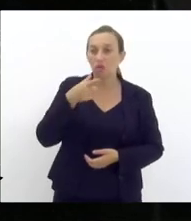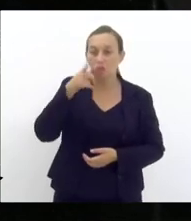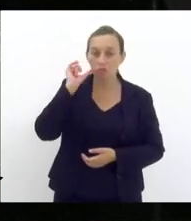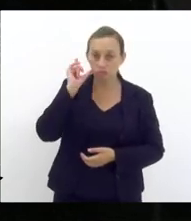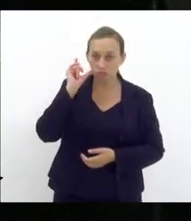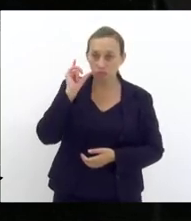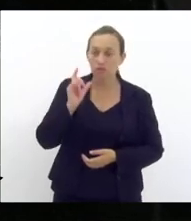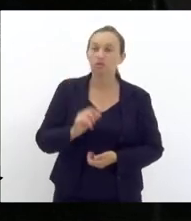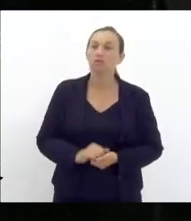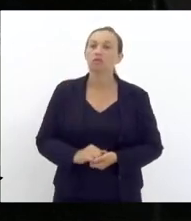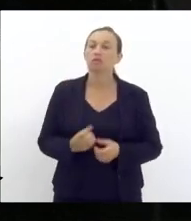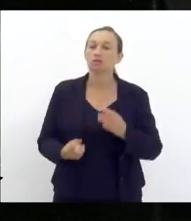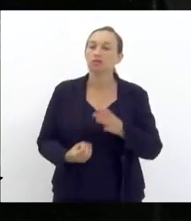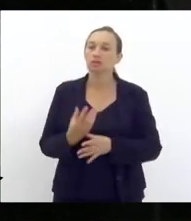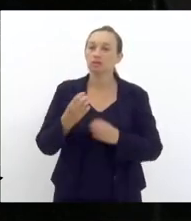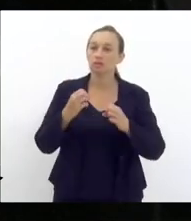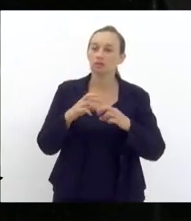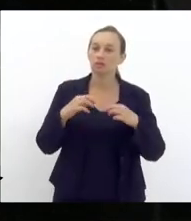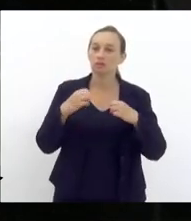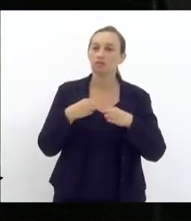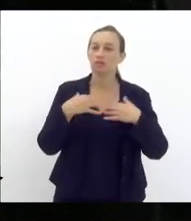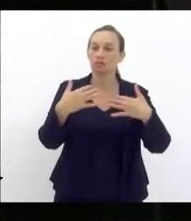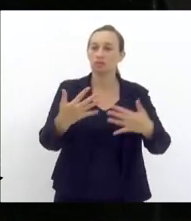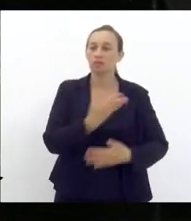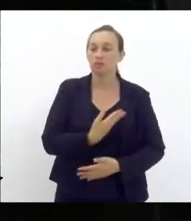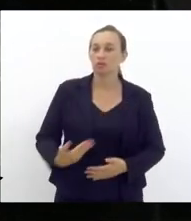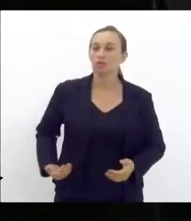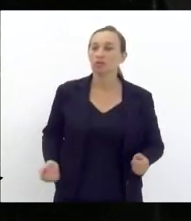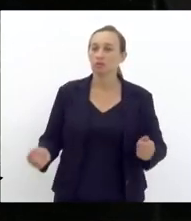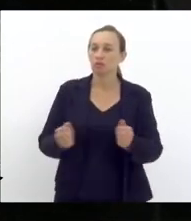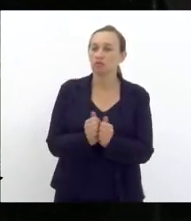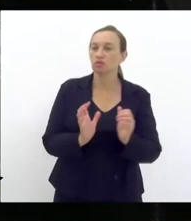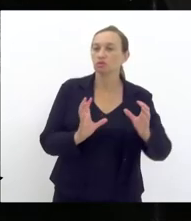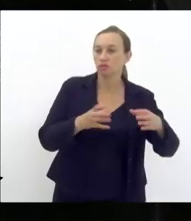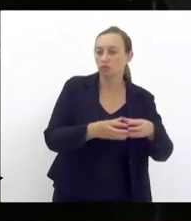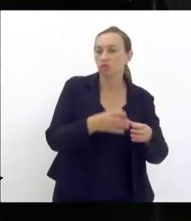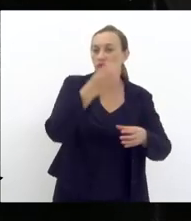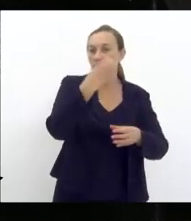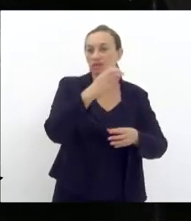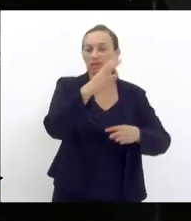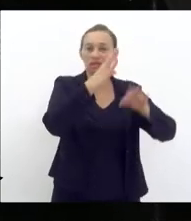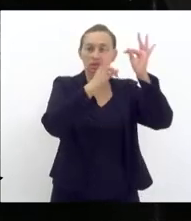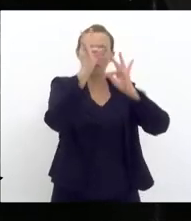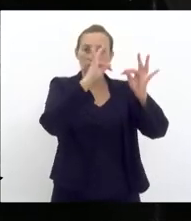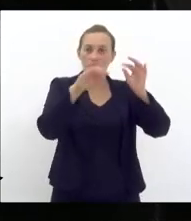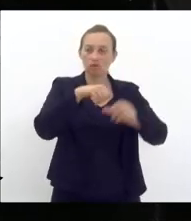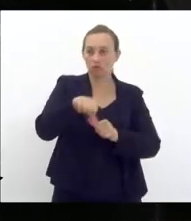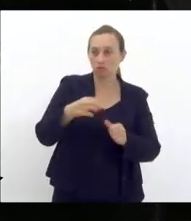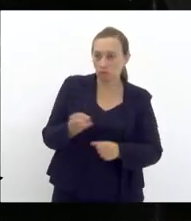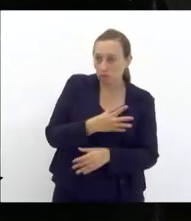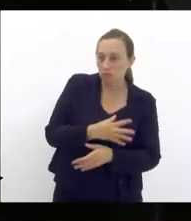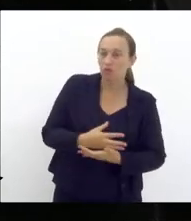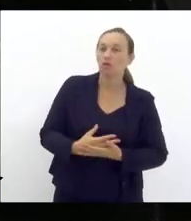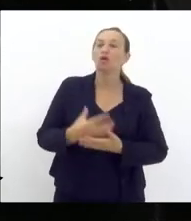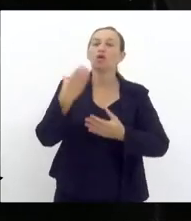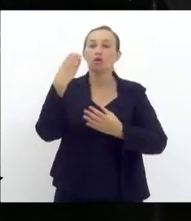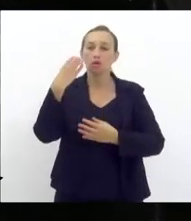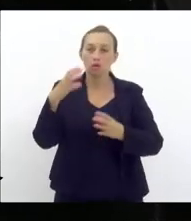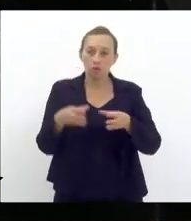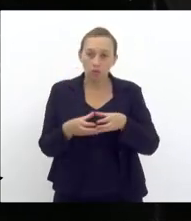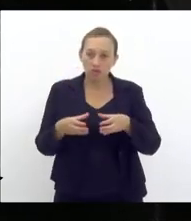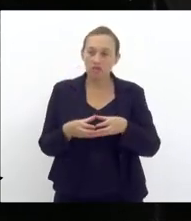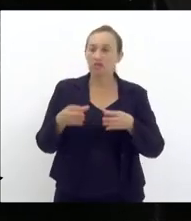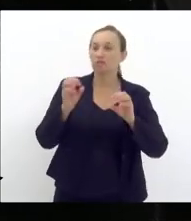a gente realizou uma audiência pública conjunta com as comissões da Ciência Tecnologia e inovação a comissão da educação